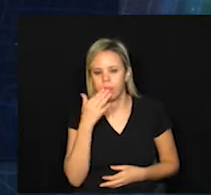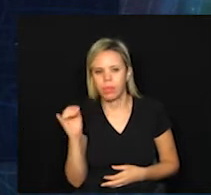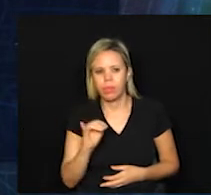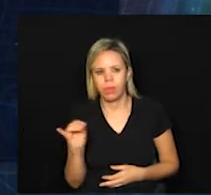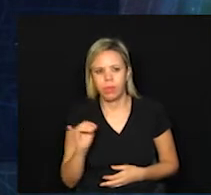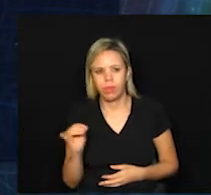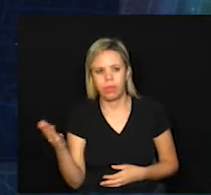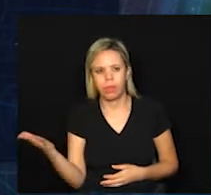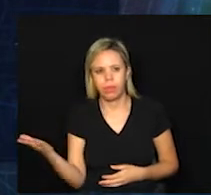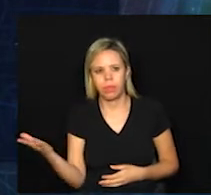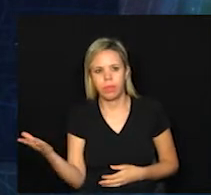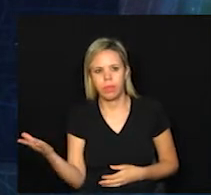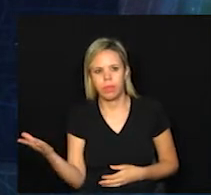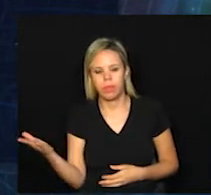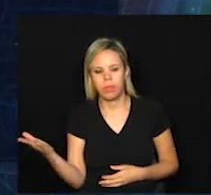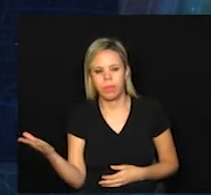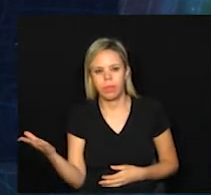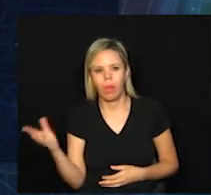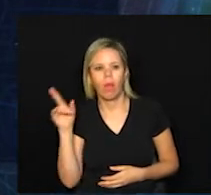20.323. Indaiatuba,